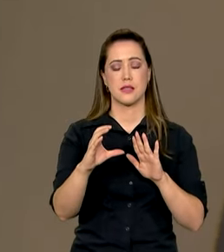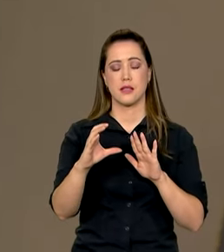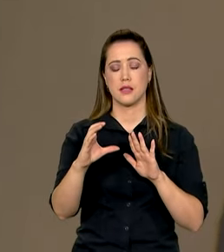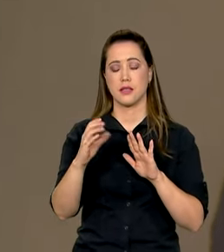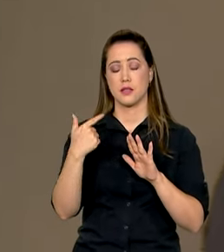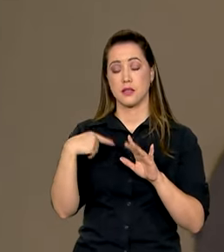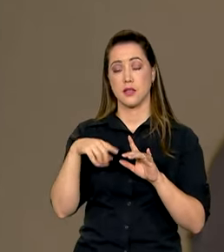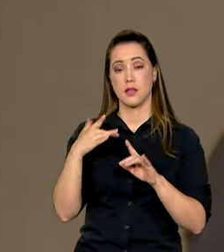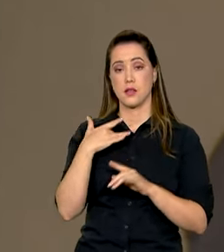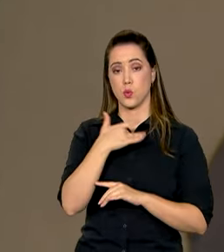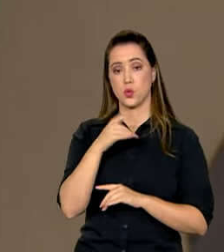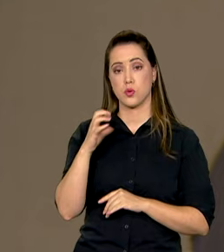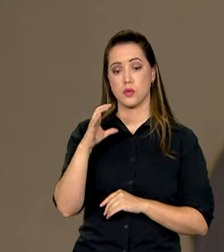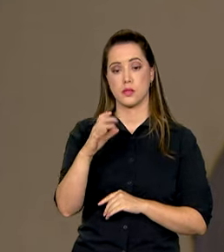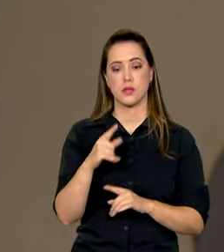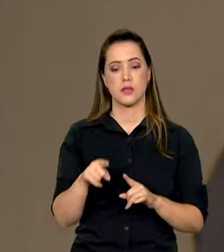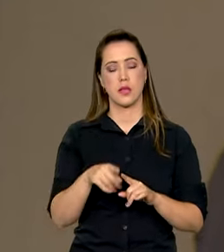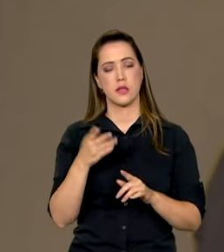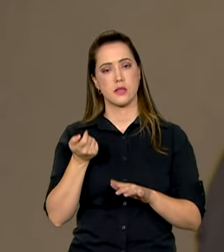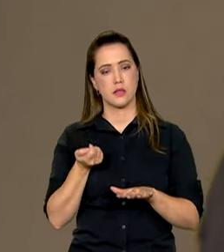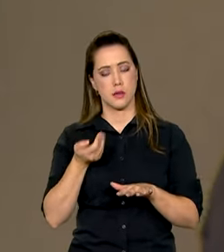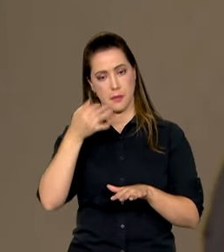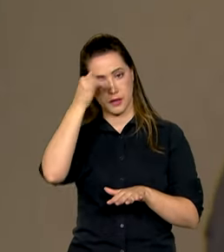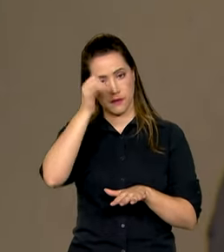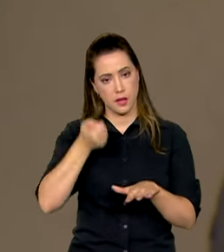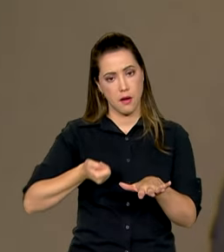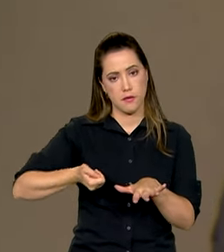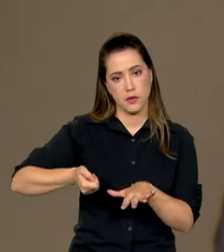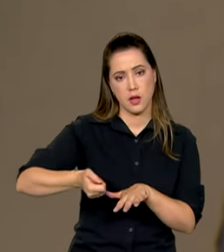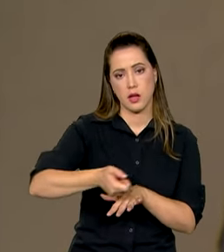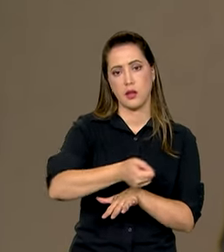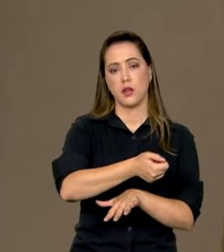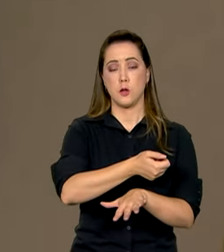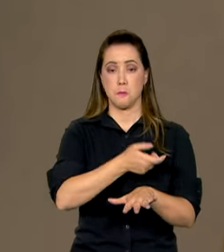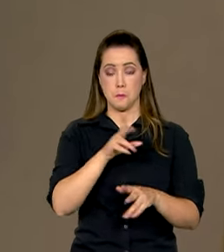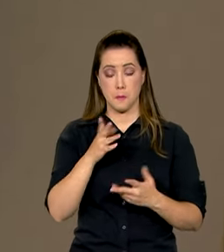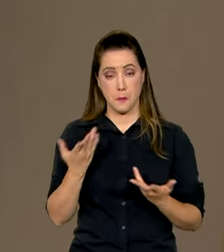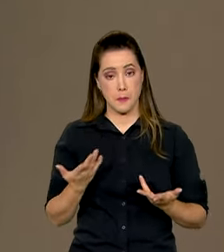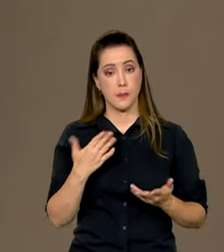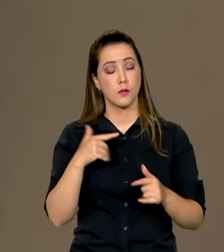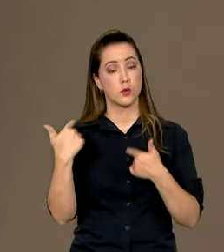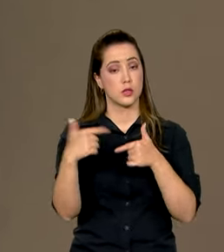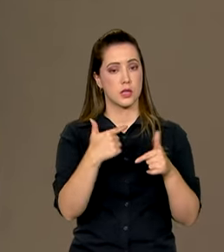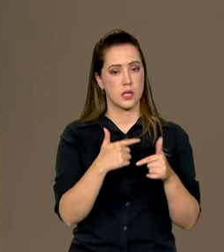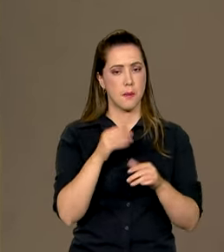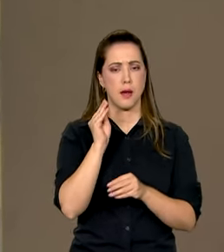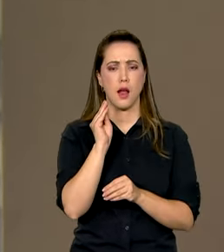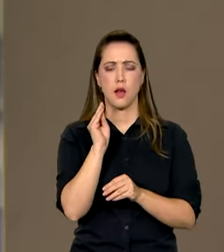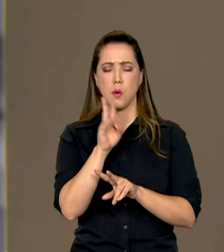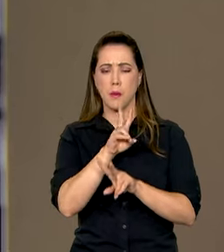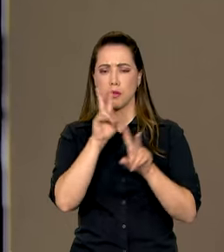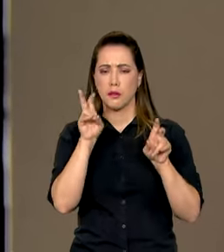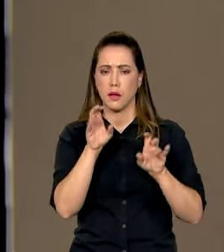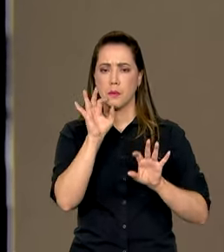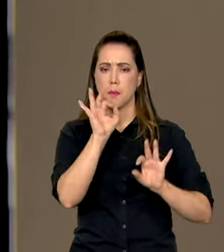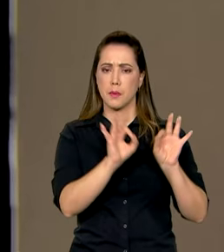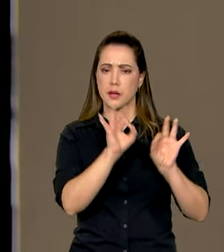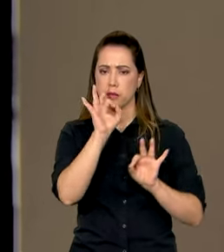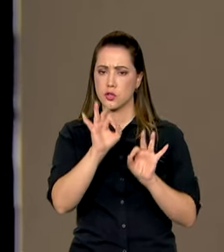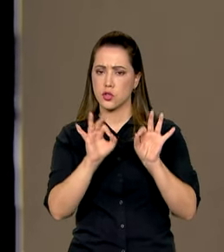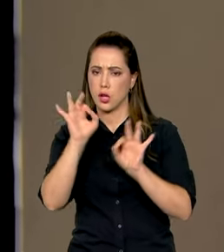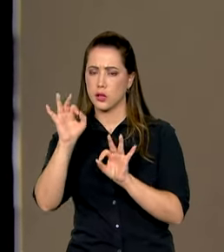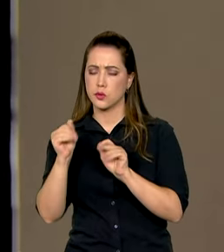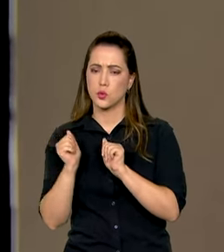em defesa do Programa Nacional de Imunização e das Políticas de Saúde Pública. Iniciativa cuidadosamente planejada a várias